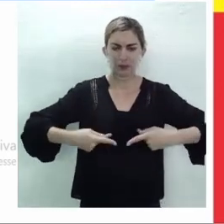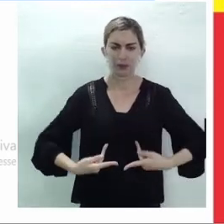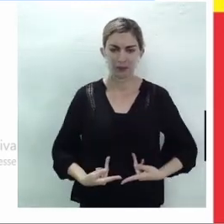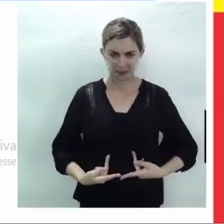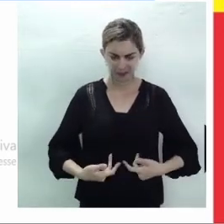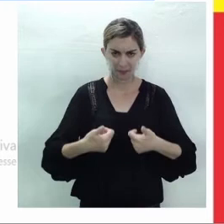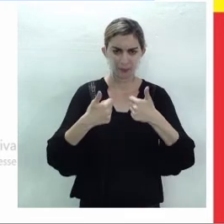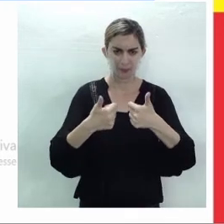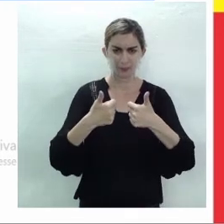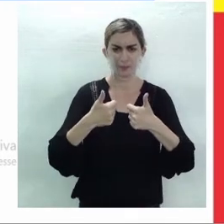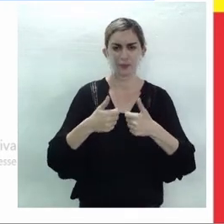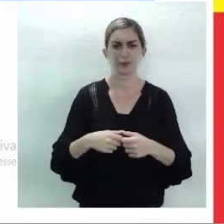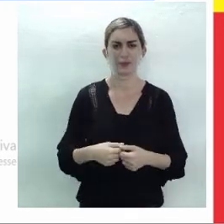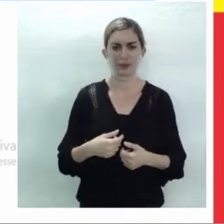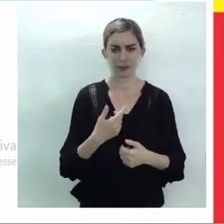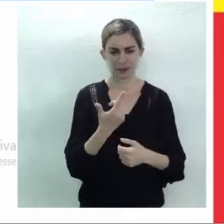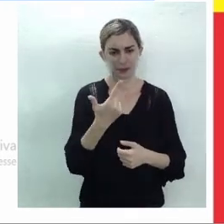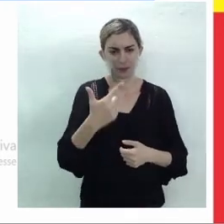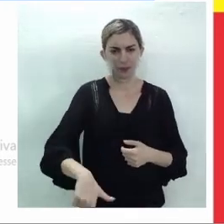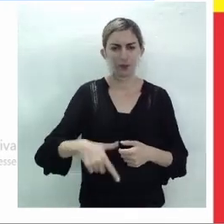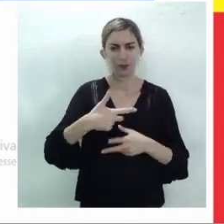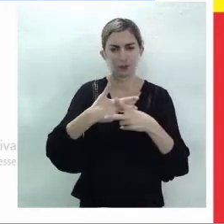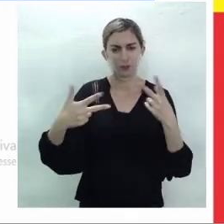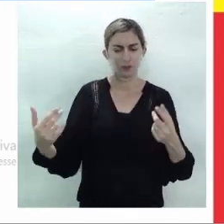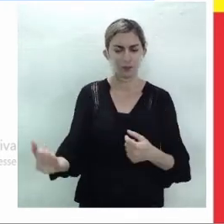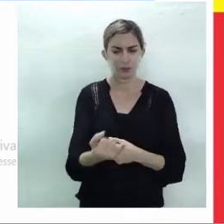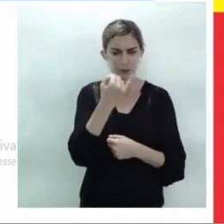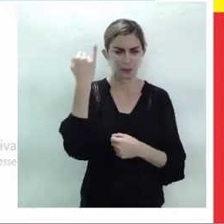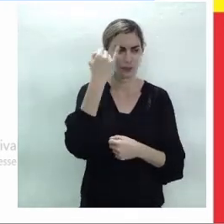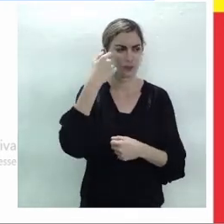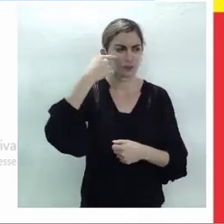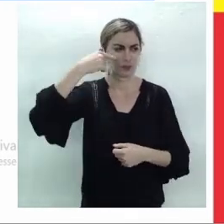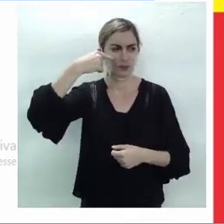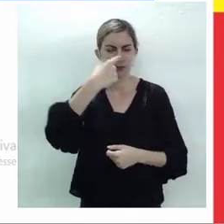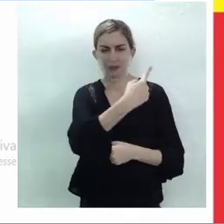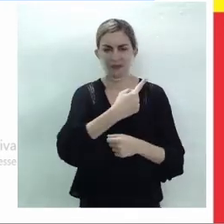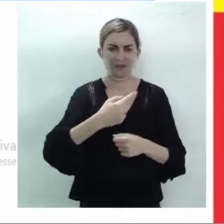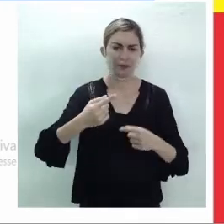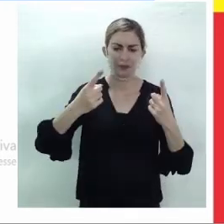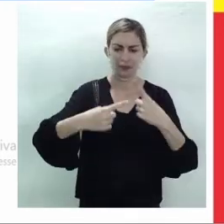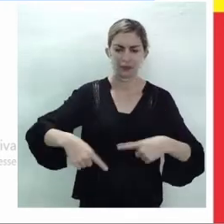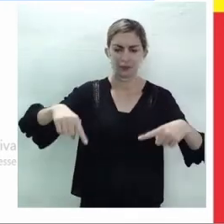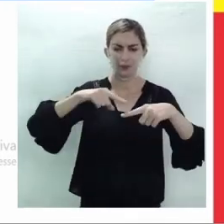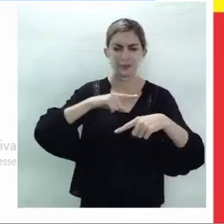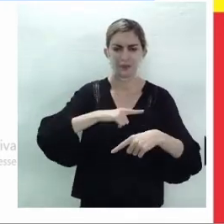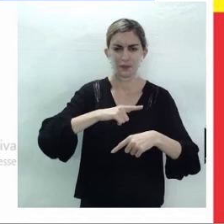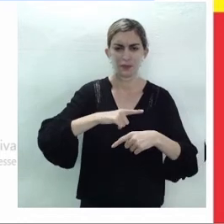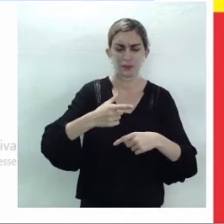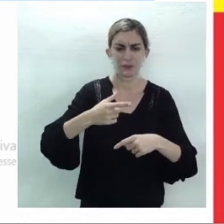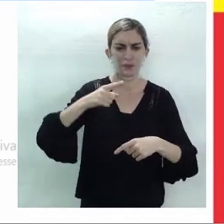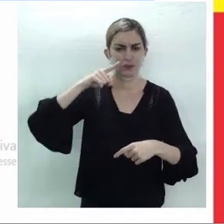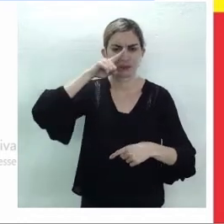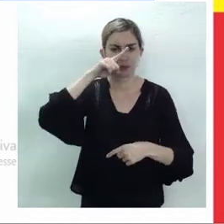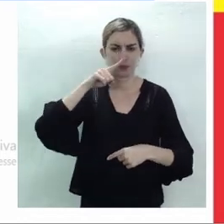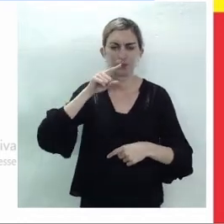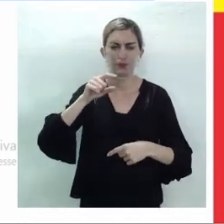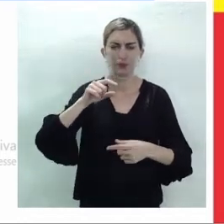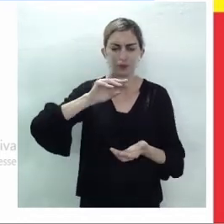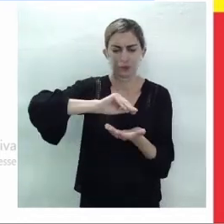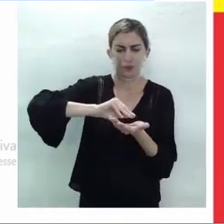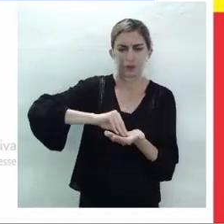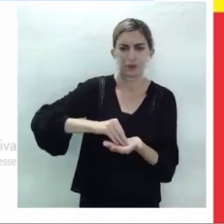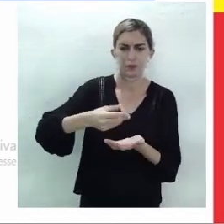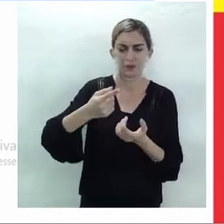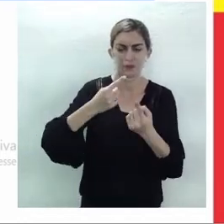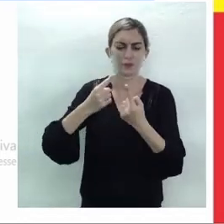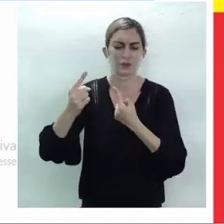humana. Dignidade humana. Outra coisa importante, olhando para a tela, nós temos os riscos da